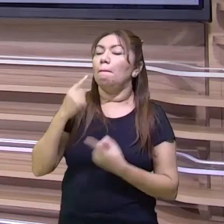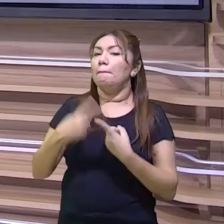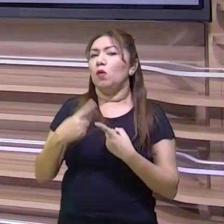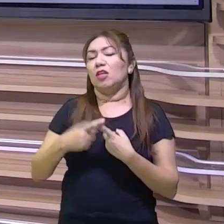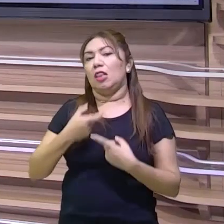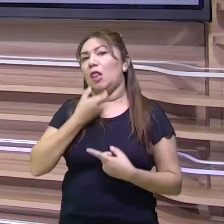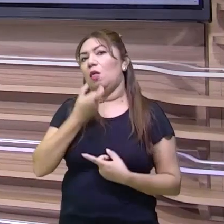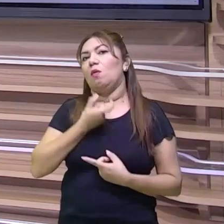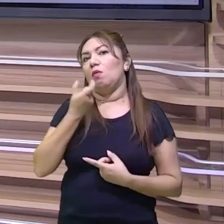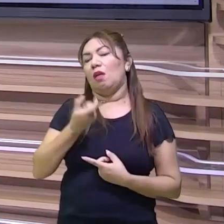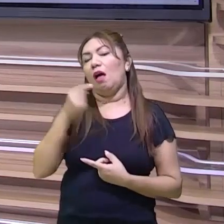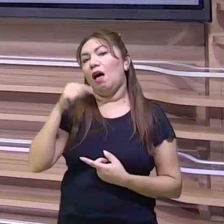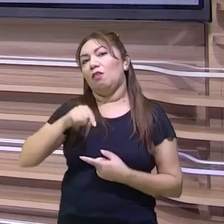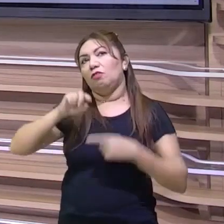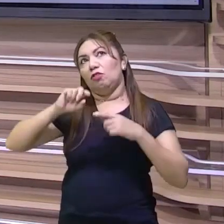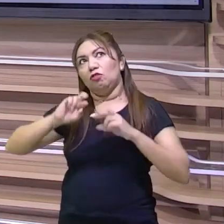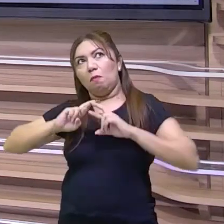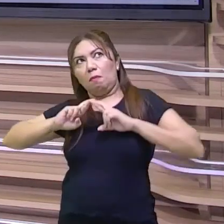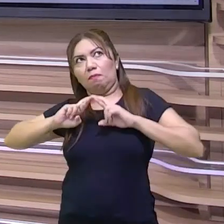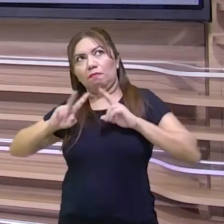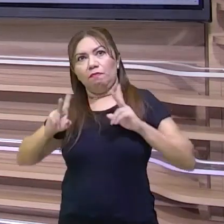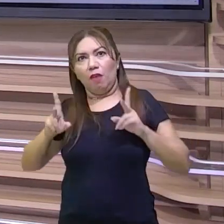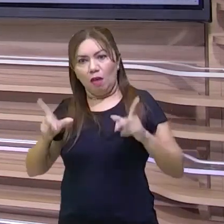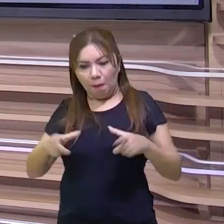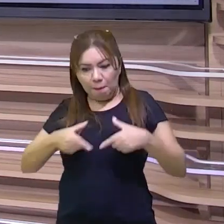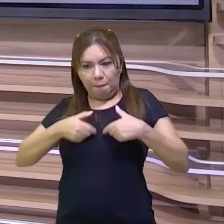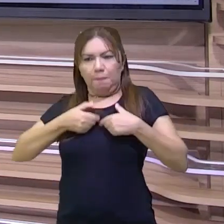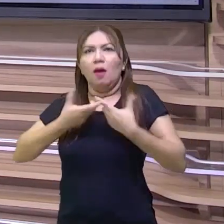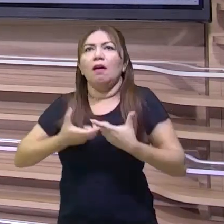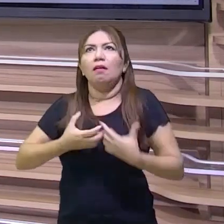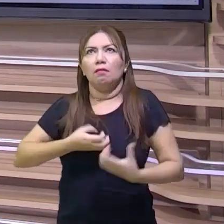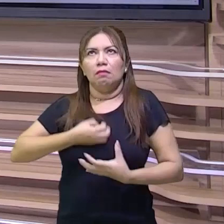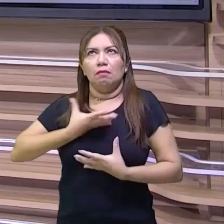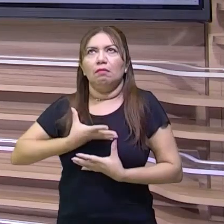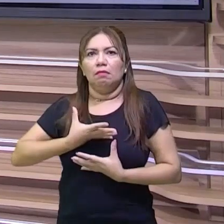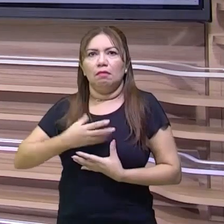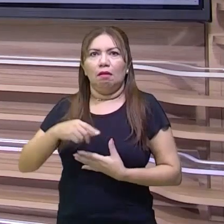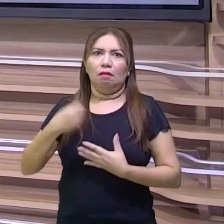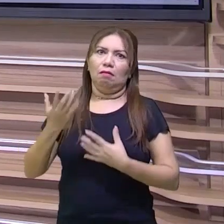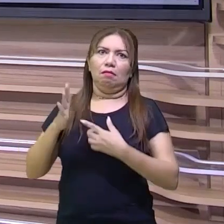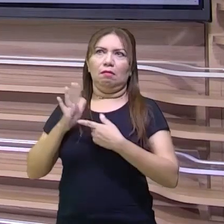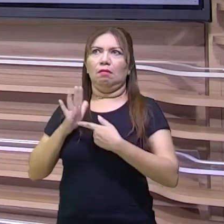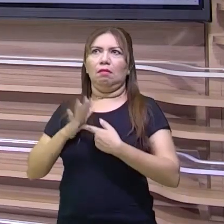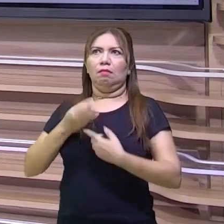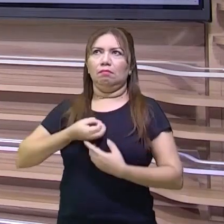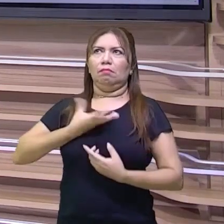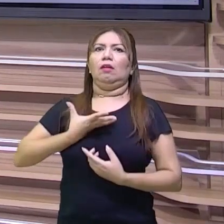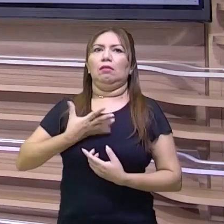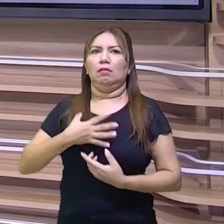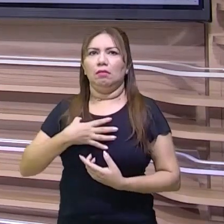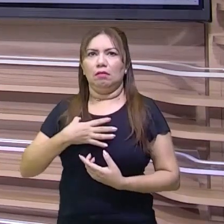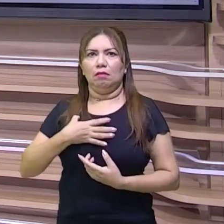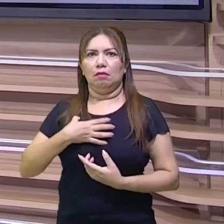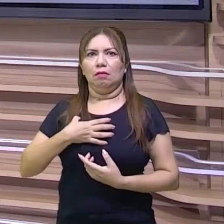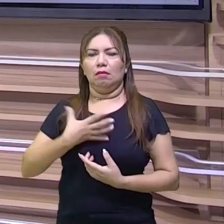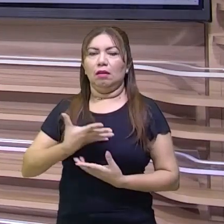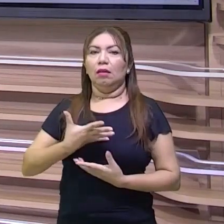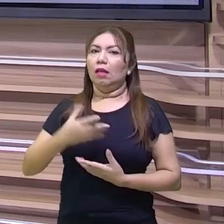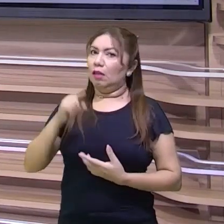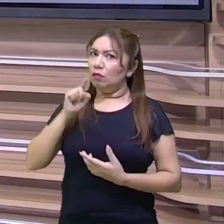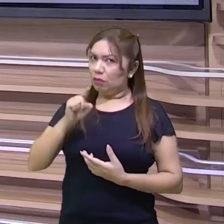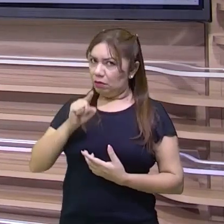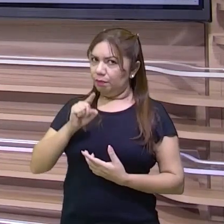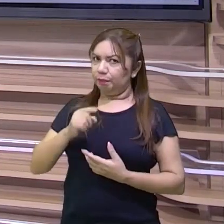oralidade, gente, a gente muda a entonação. O que é entonação, professora? É a forma como a gente pronuncia. eu tenho uma